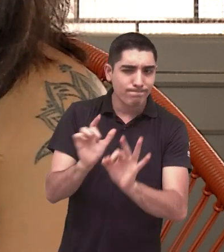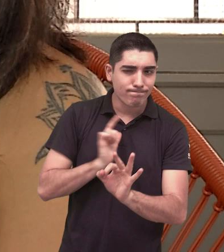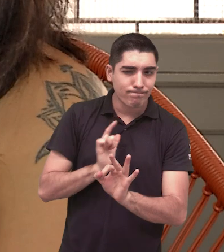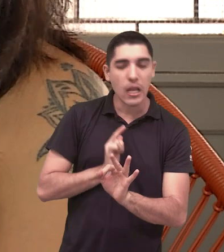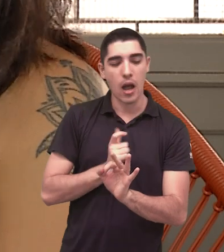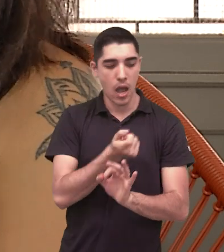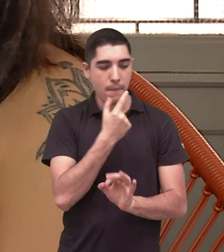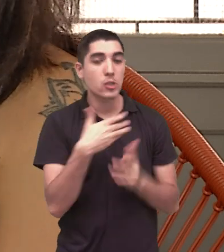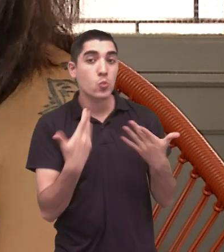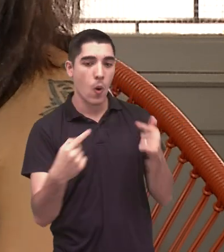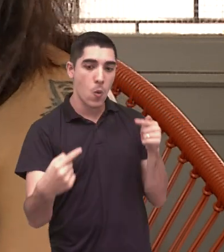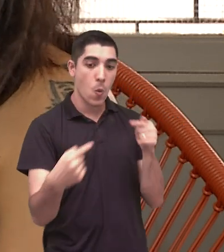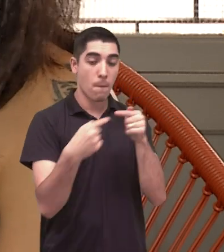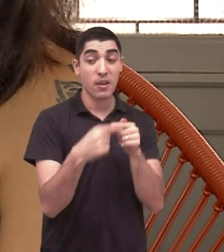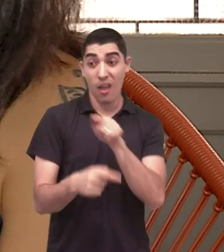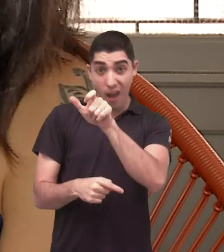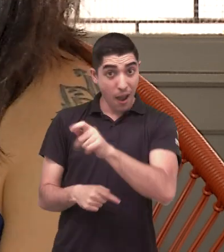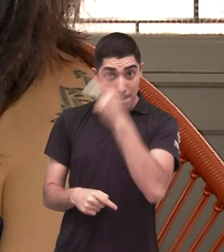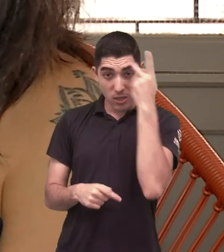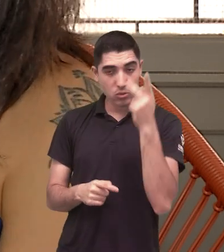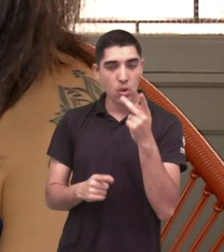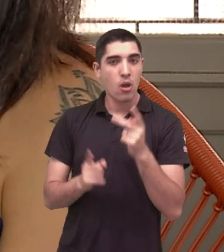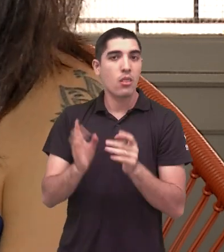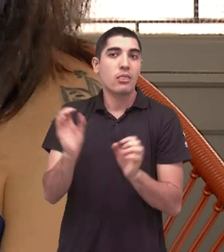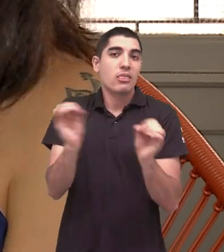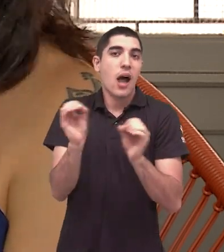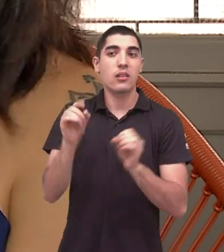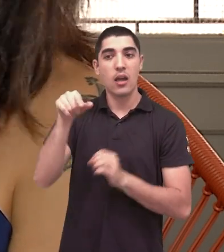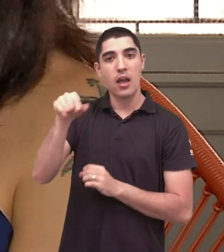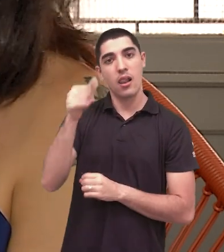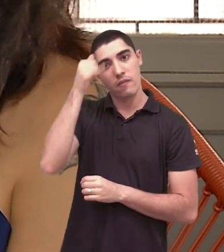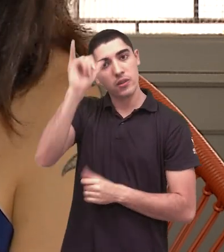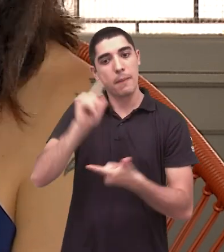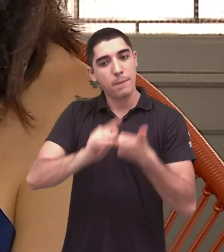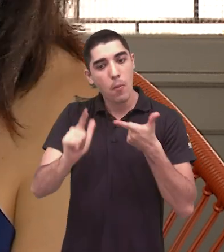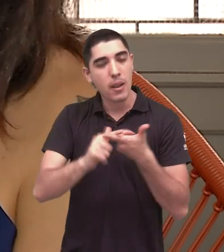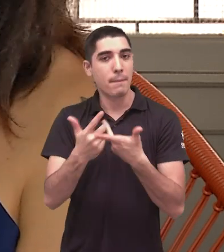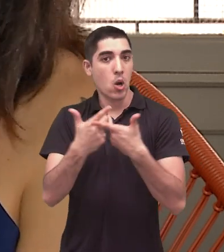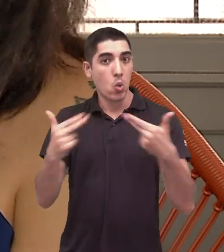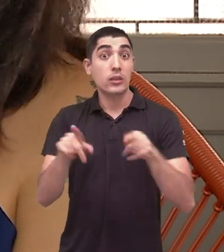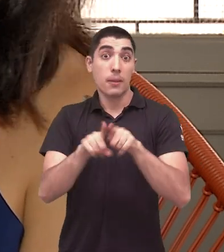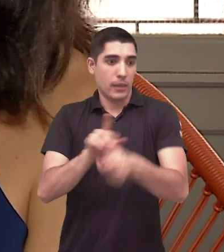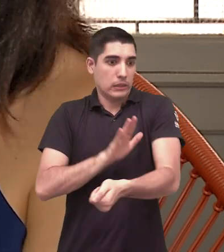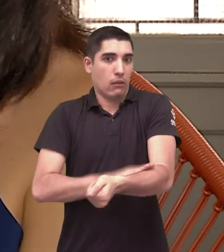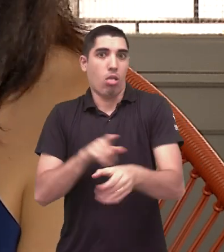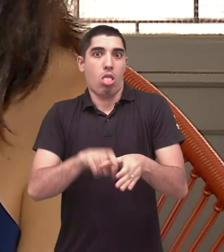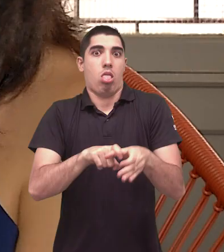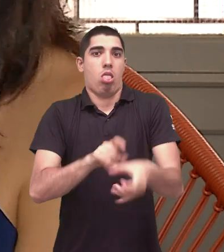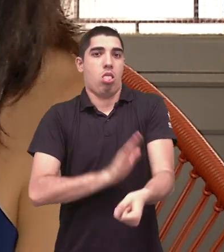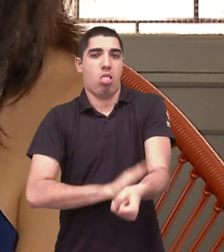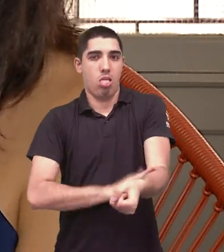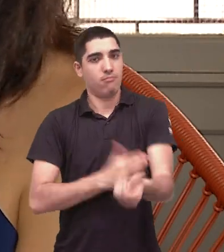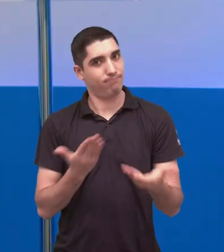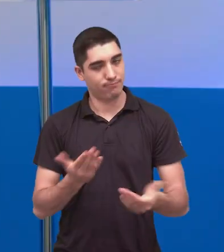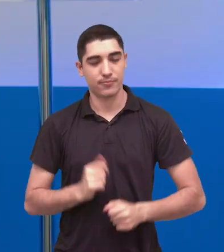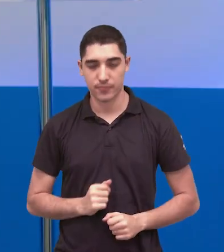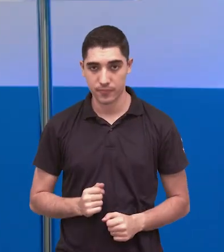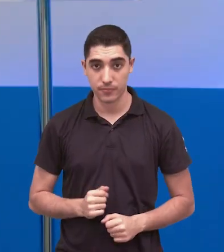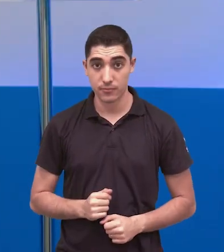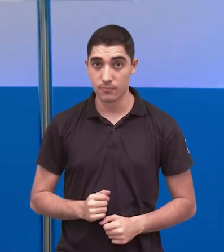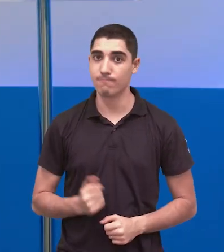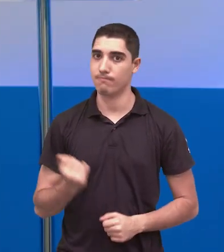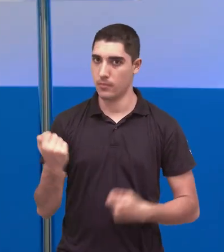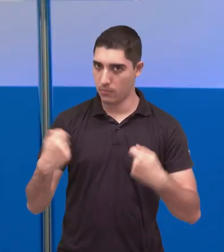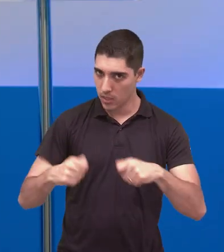cada caso, né? E aí você não fica solto nesse tratamento e diminui esses riscos de efeito colateral e dependência, por exemplo. Pois